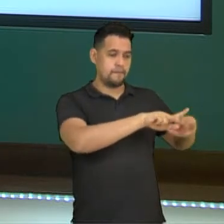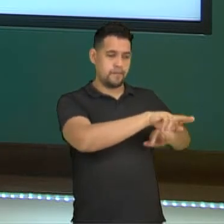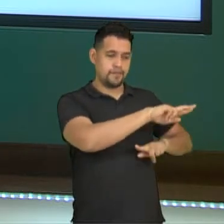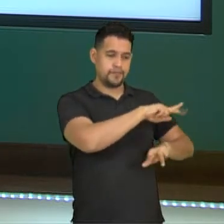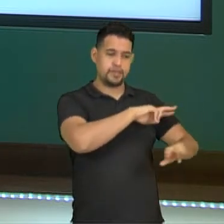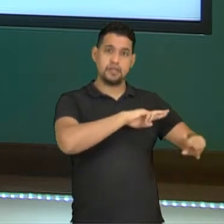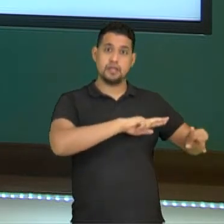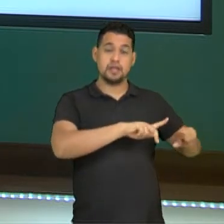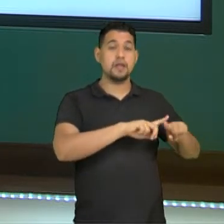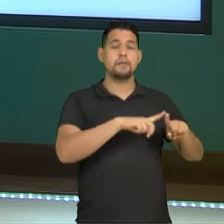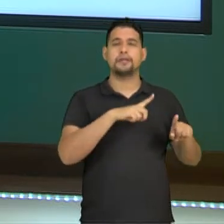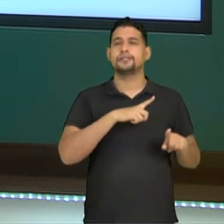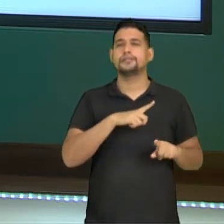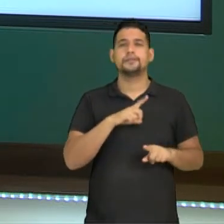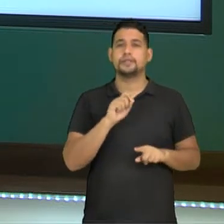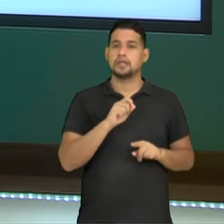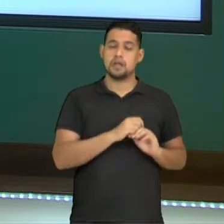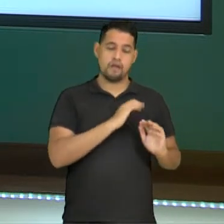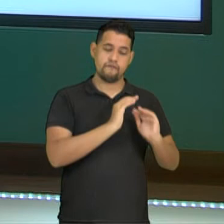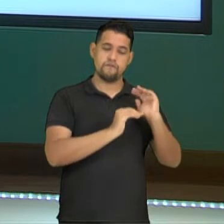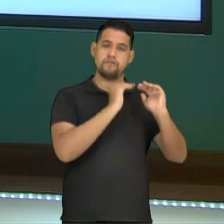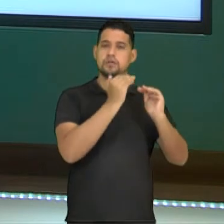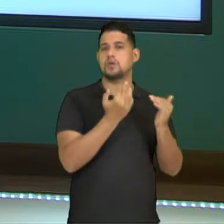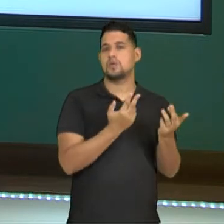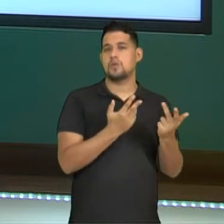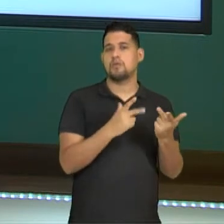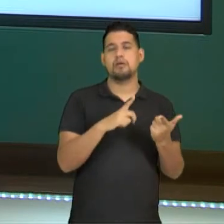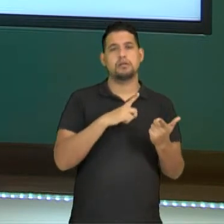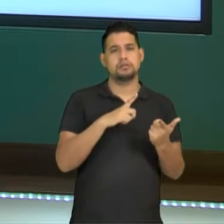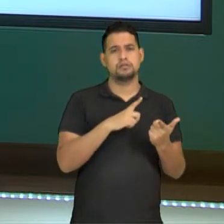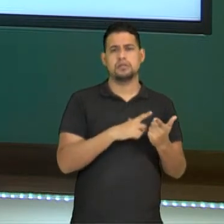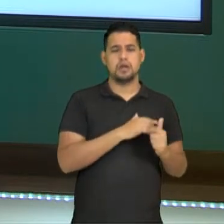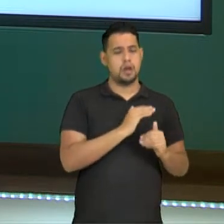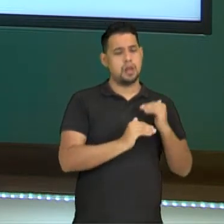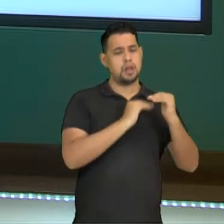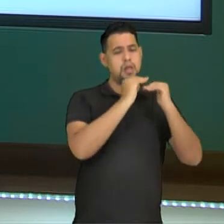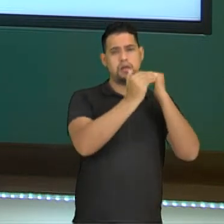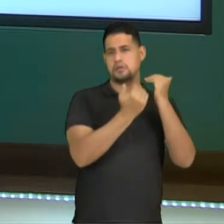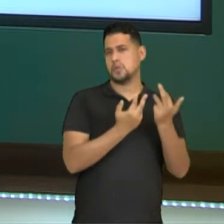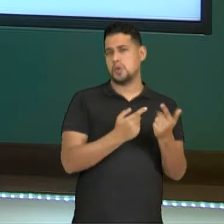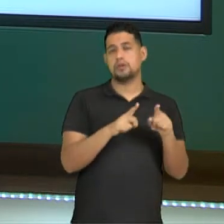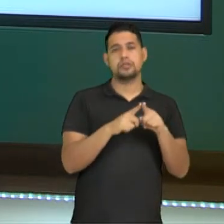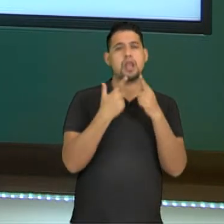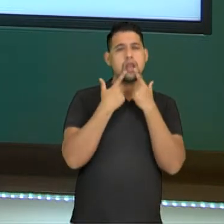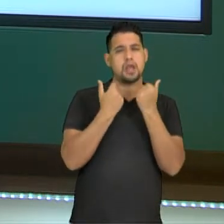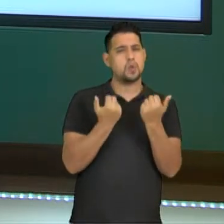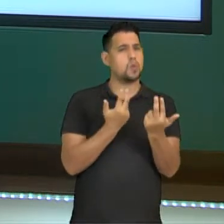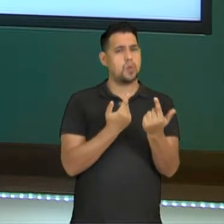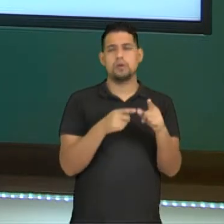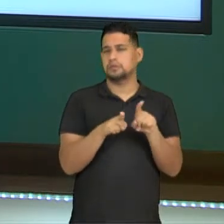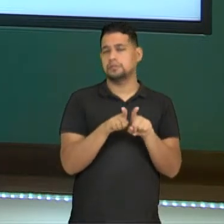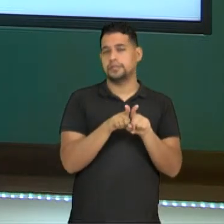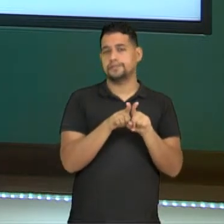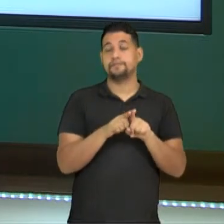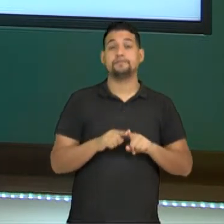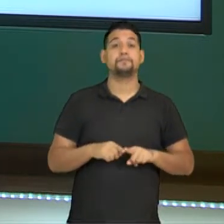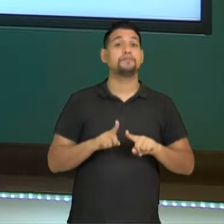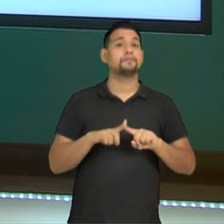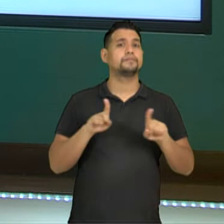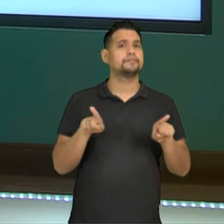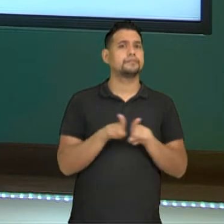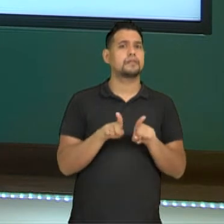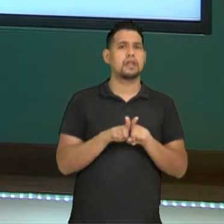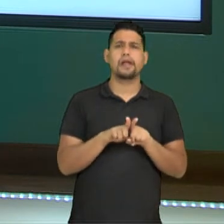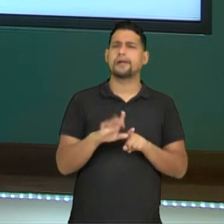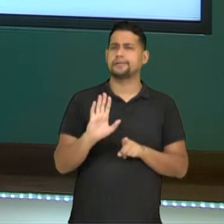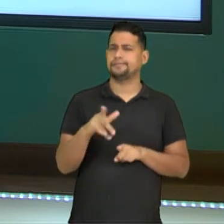tinham o mesmo tronco de evolução, eles tinham aí uma hereditariedade em comum, tinham um idioma em comum, tá? Outro ponto